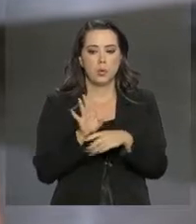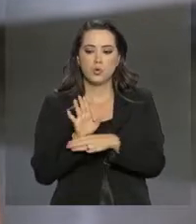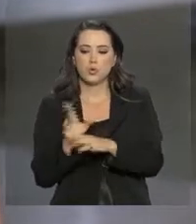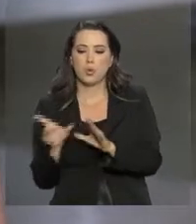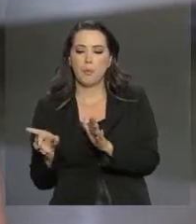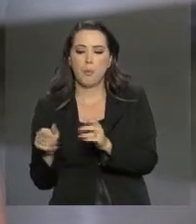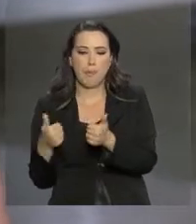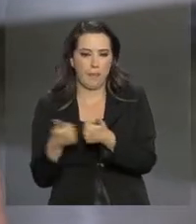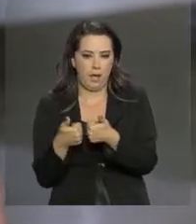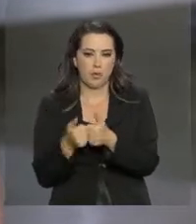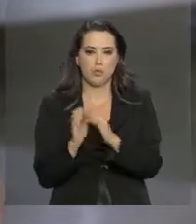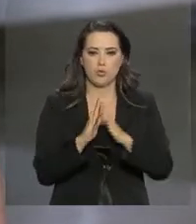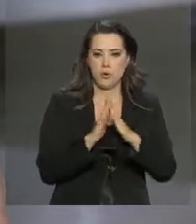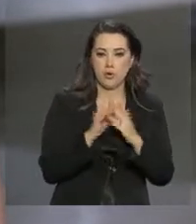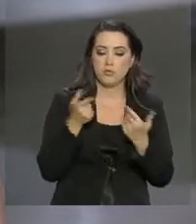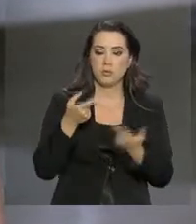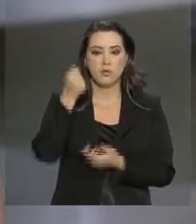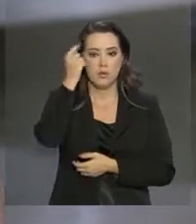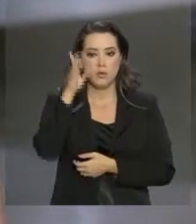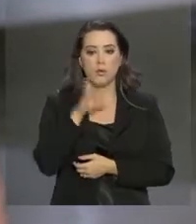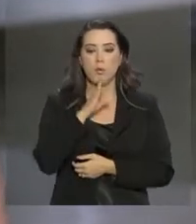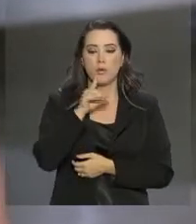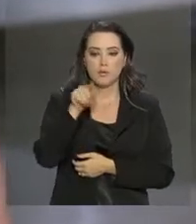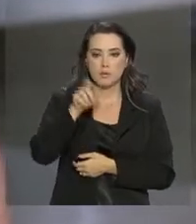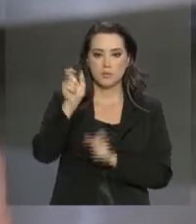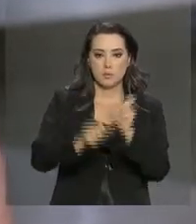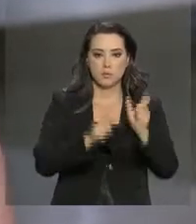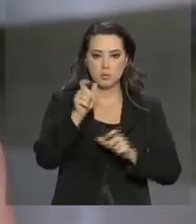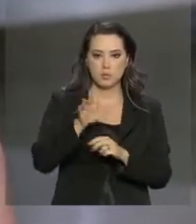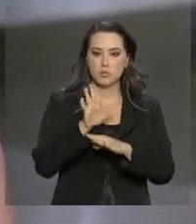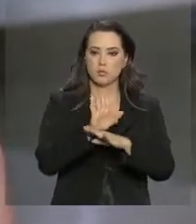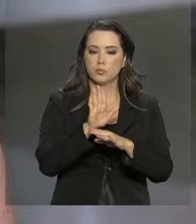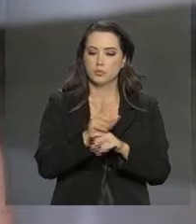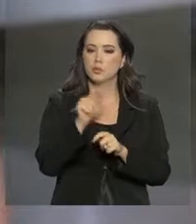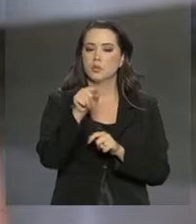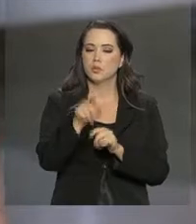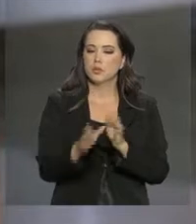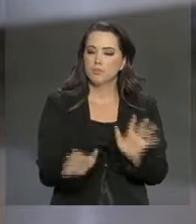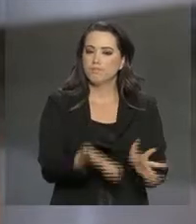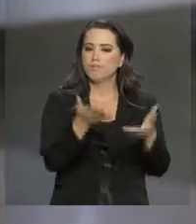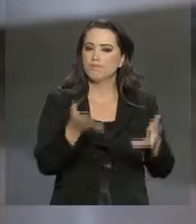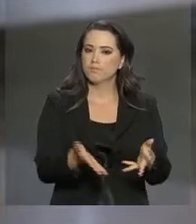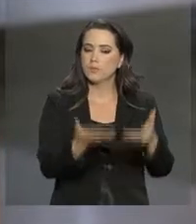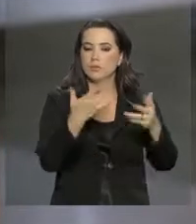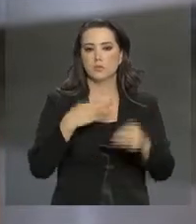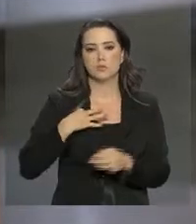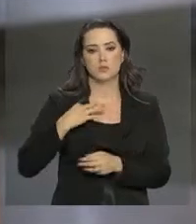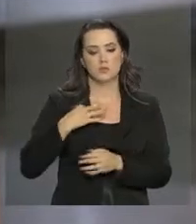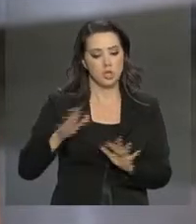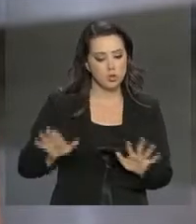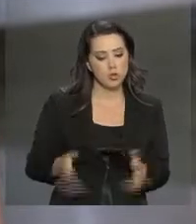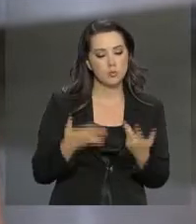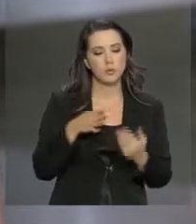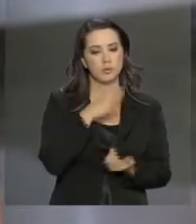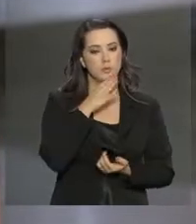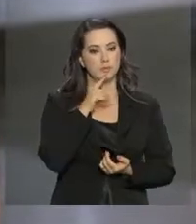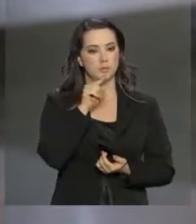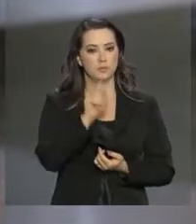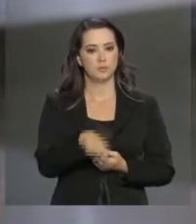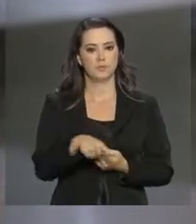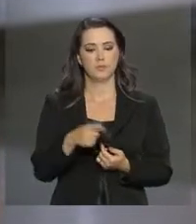ea idéia desse programa é reconhecer essas pessoas valorizações voluntários e criar uma política de estímulo e reconhecimento